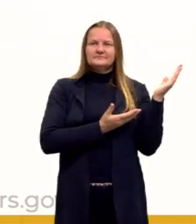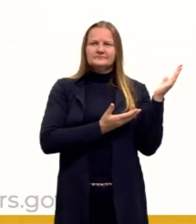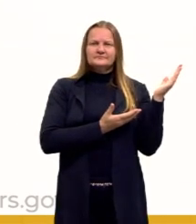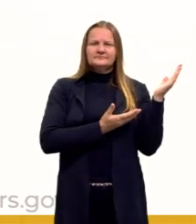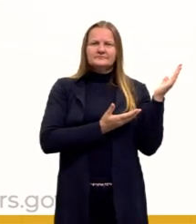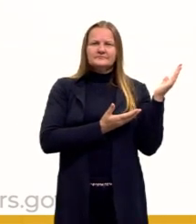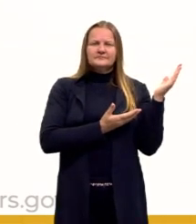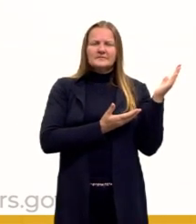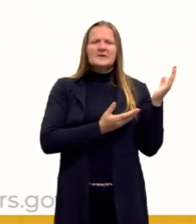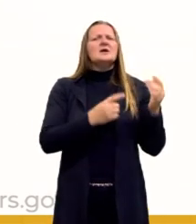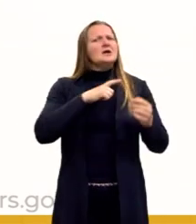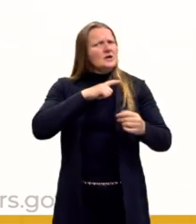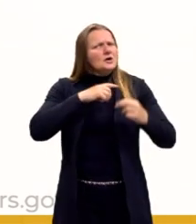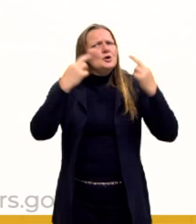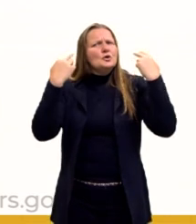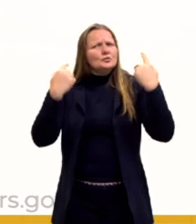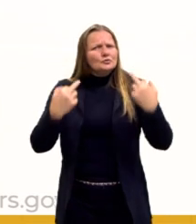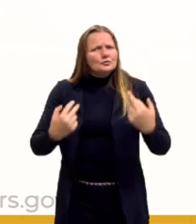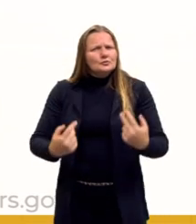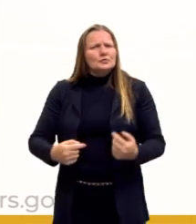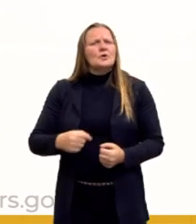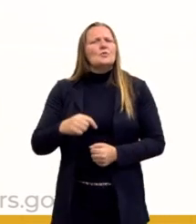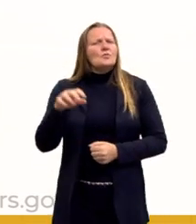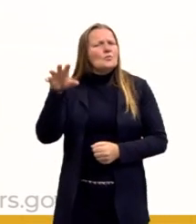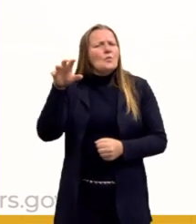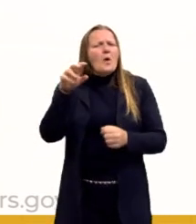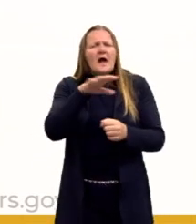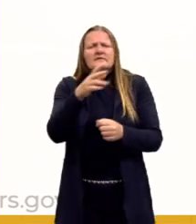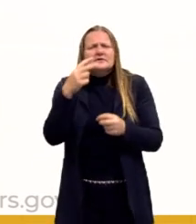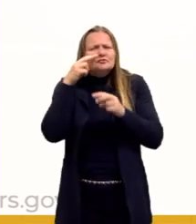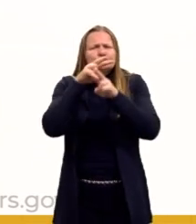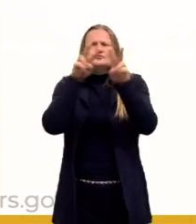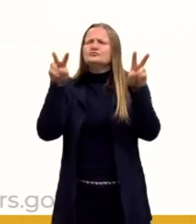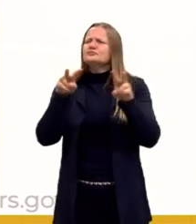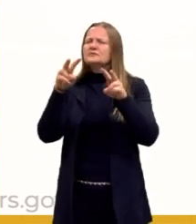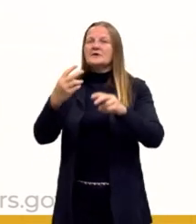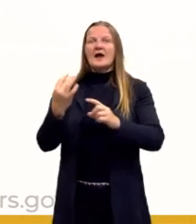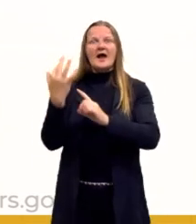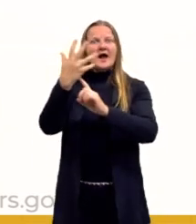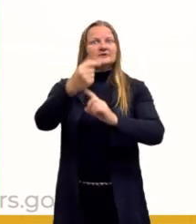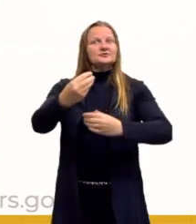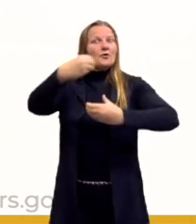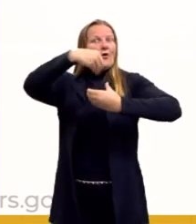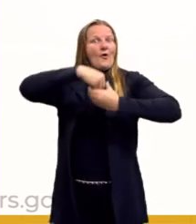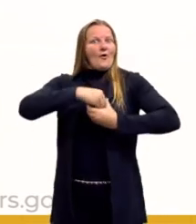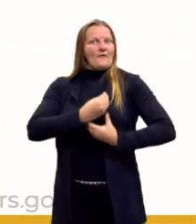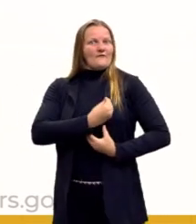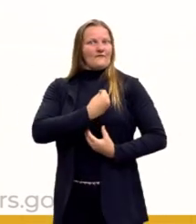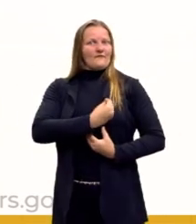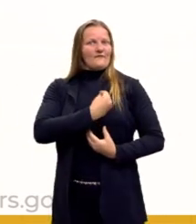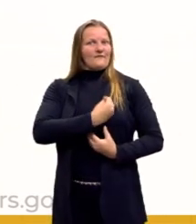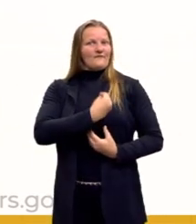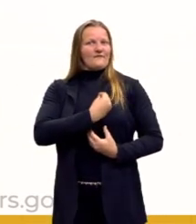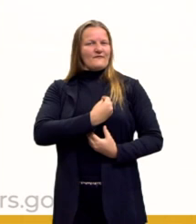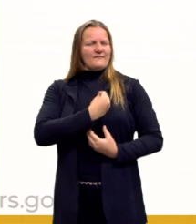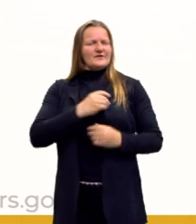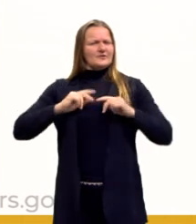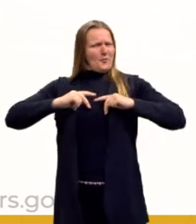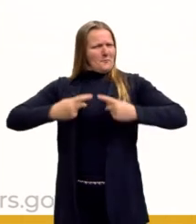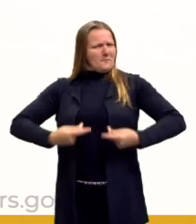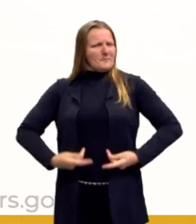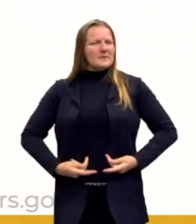é mais do que natural se eu vir falar em arte na vida das pessoas a vida em sua existência humana